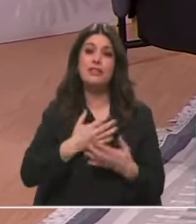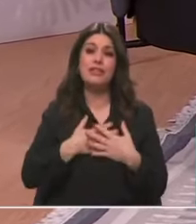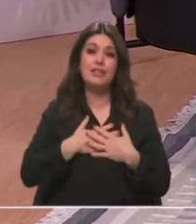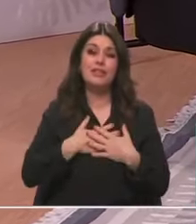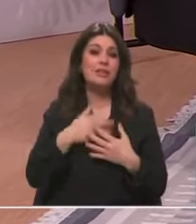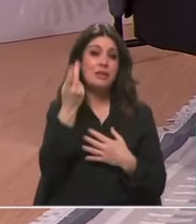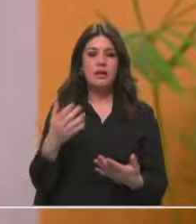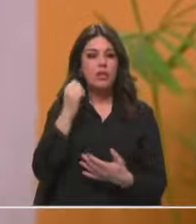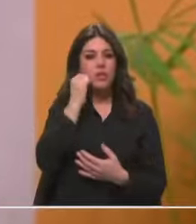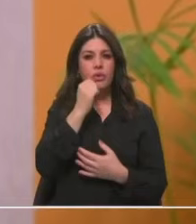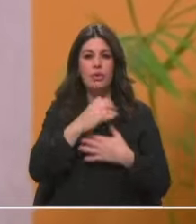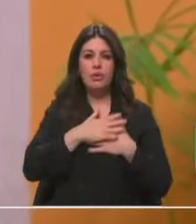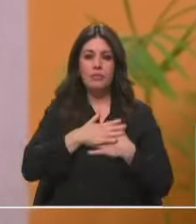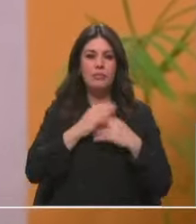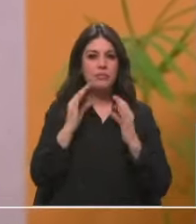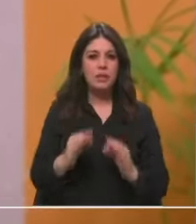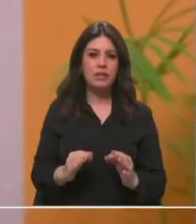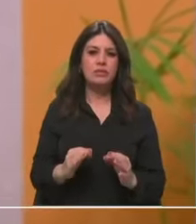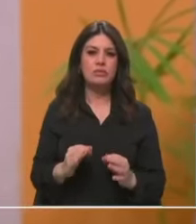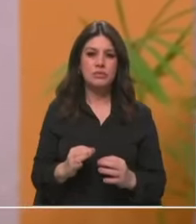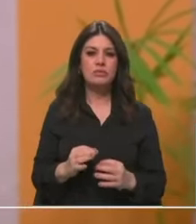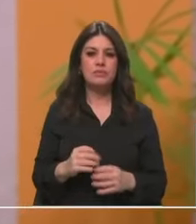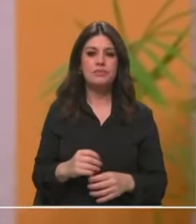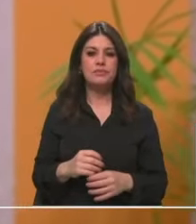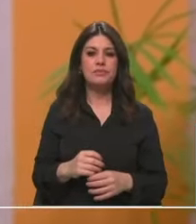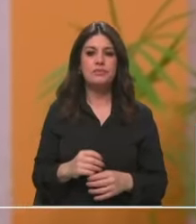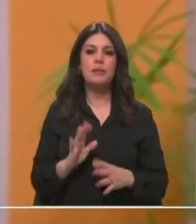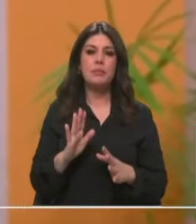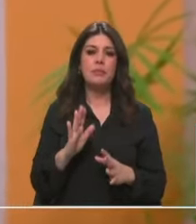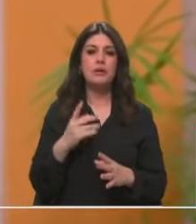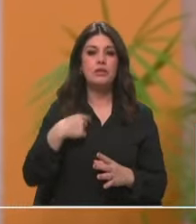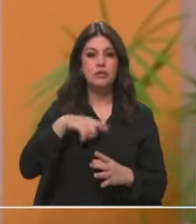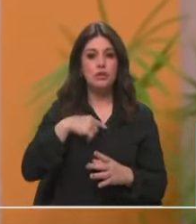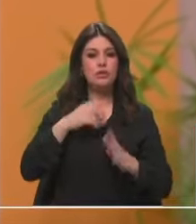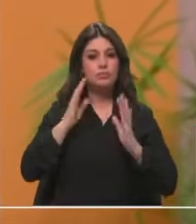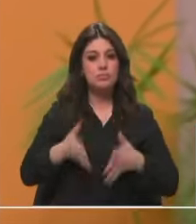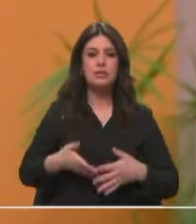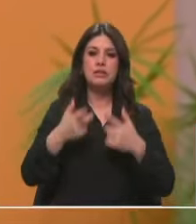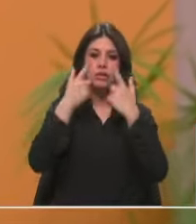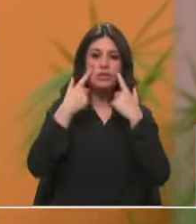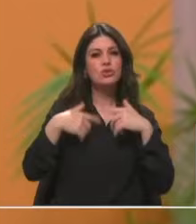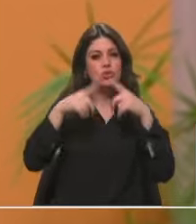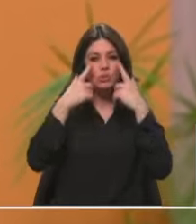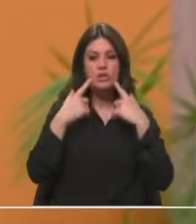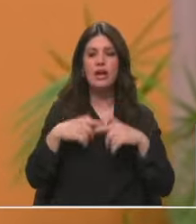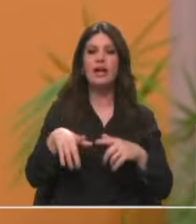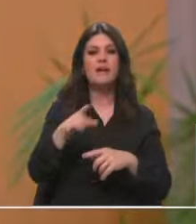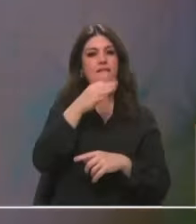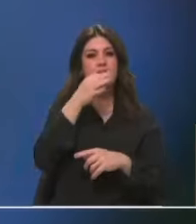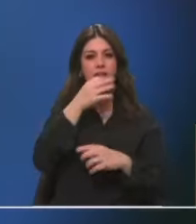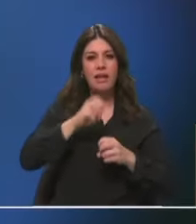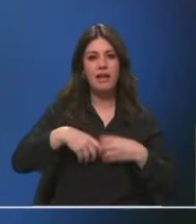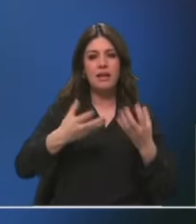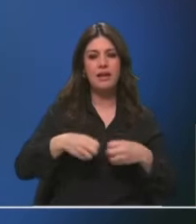para sempre as nossas filhas é muito duro o processo é muito duro mas nós precisamos de chorar nós precisamos de falar tu dizias há pouco que é